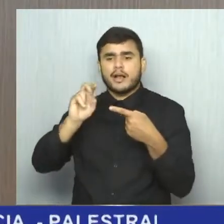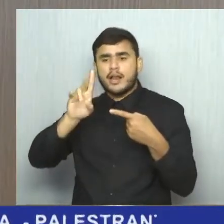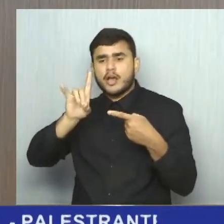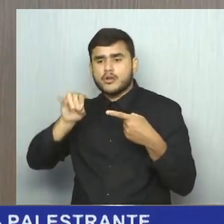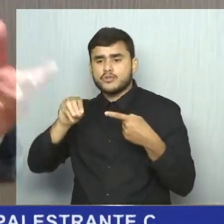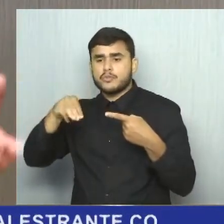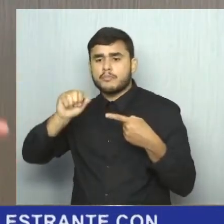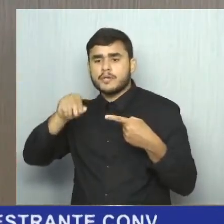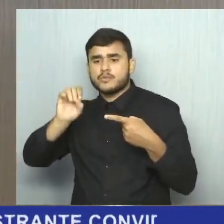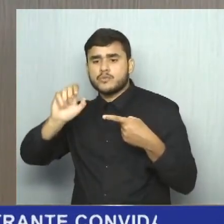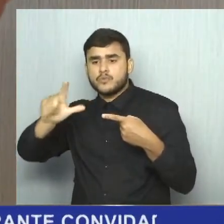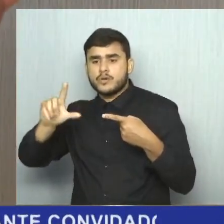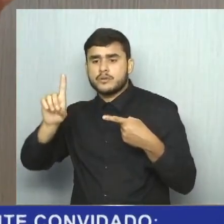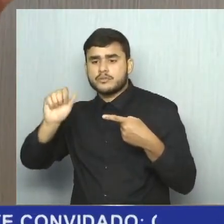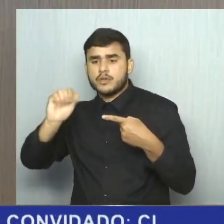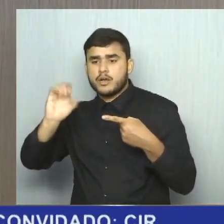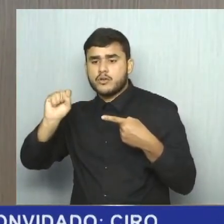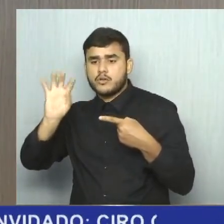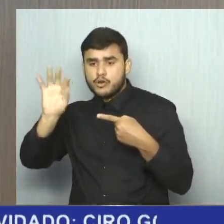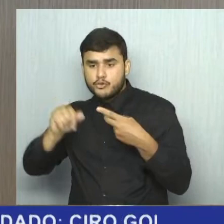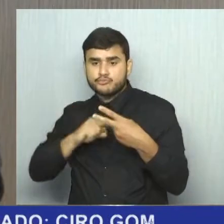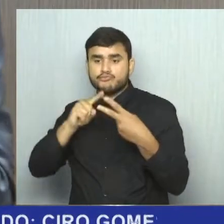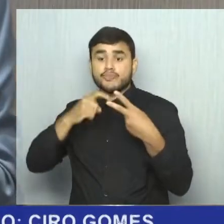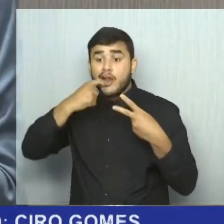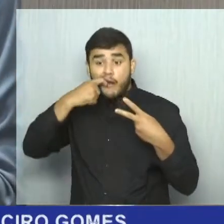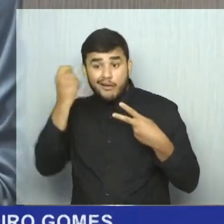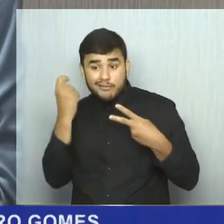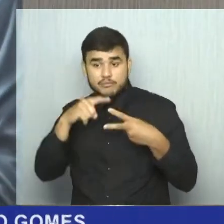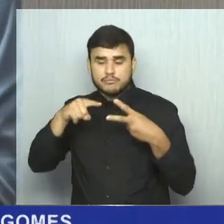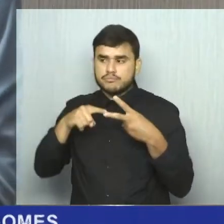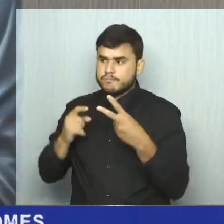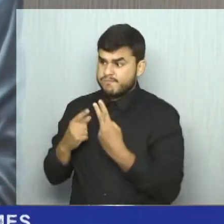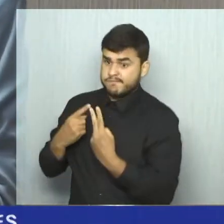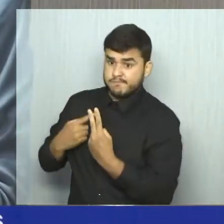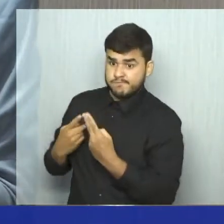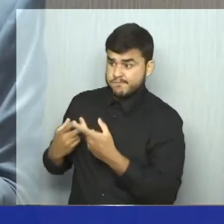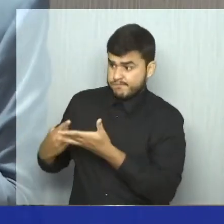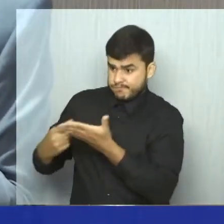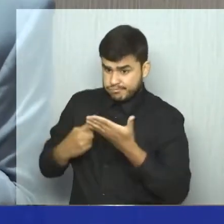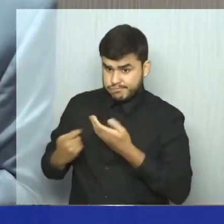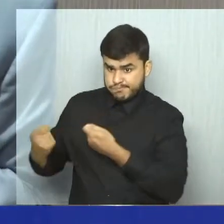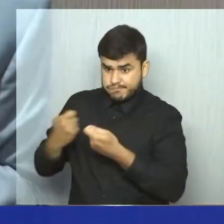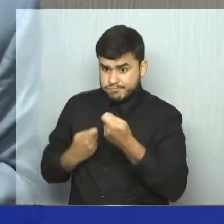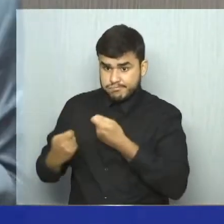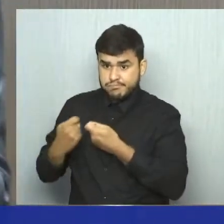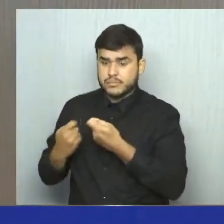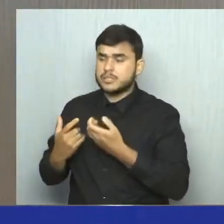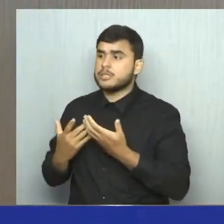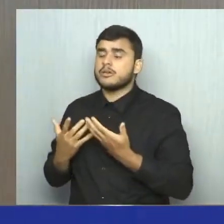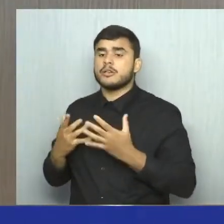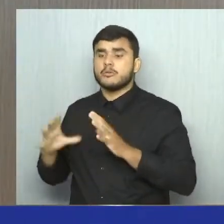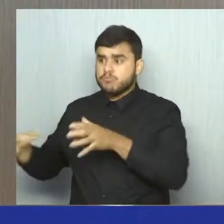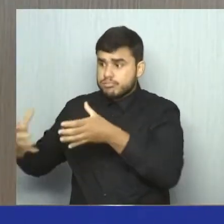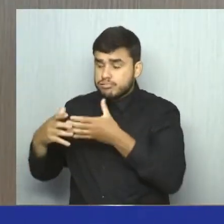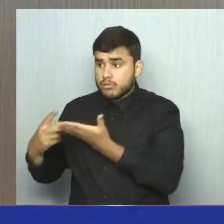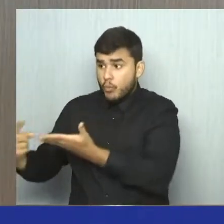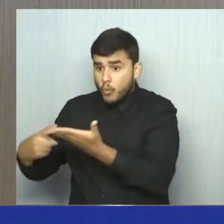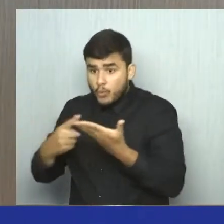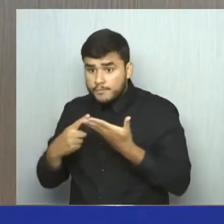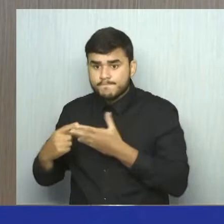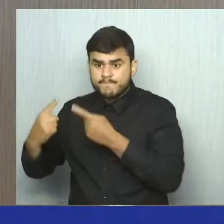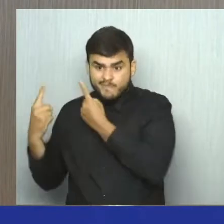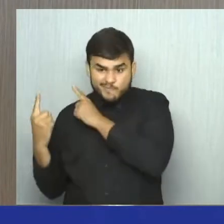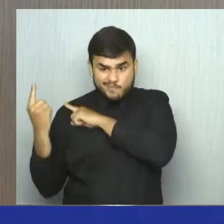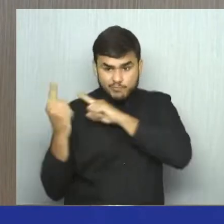mais conhecido, rebelam-se e acabam sendo reprimidos de uma forma muito dura. Aquilo estava acontecendo no mundo inteiro.